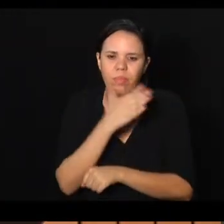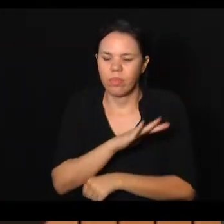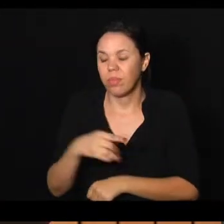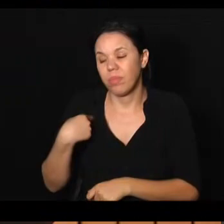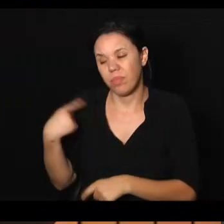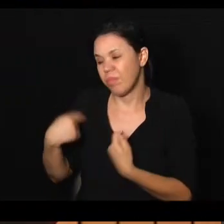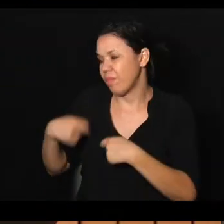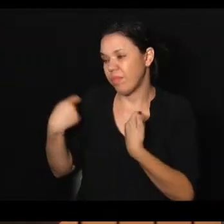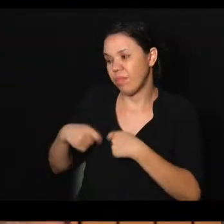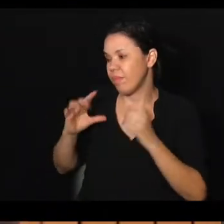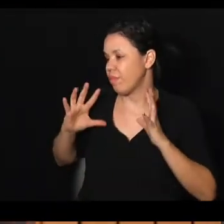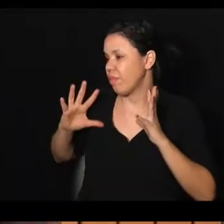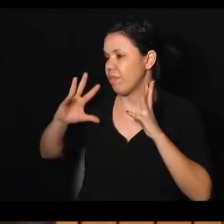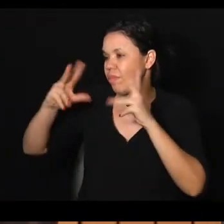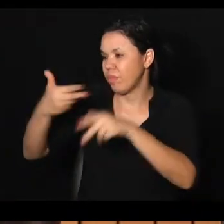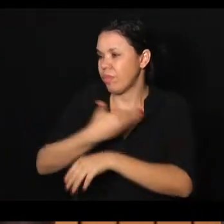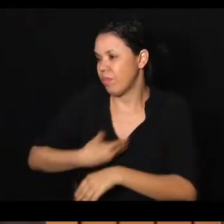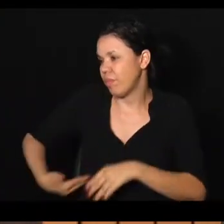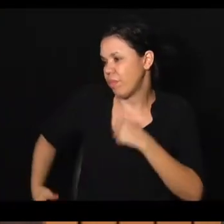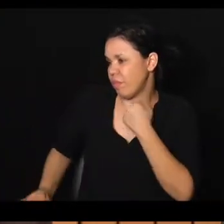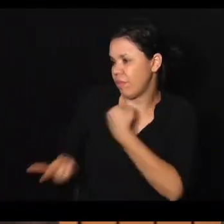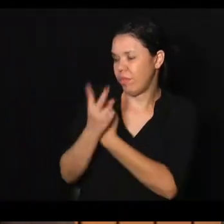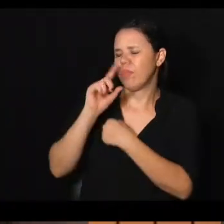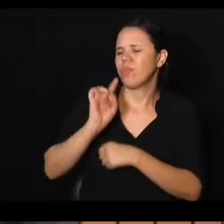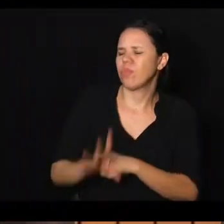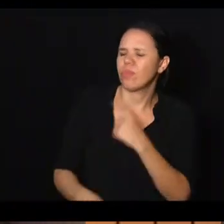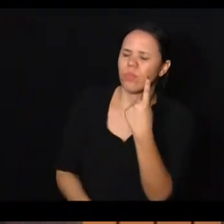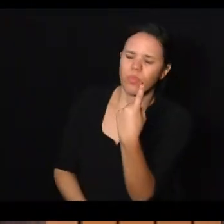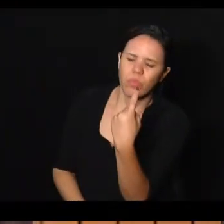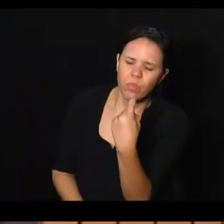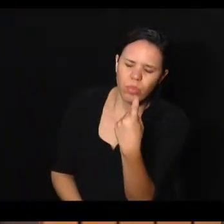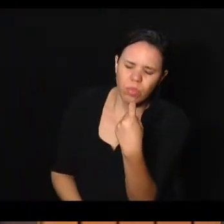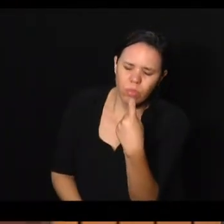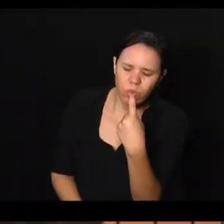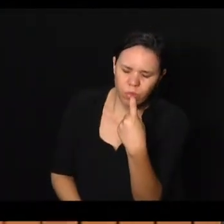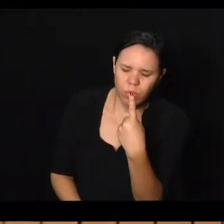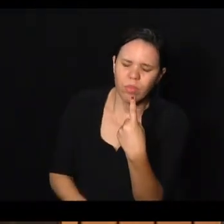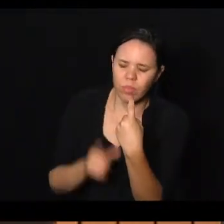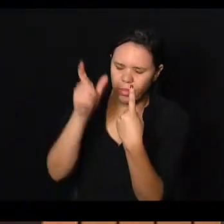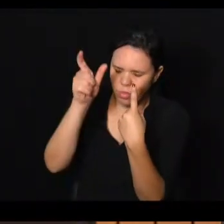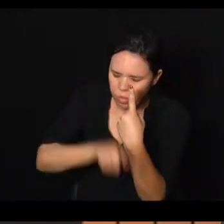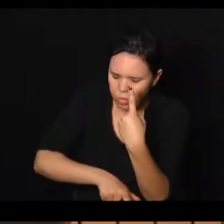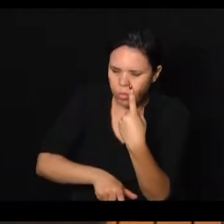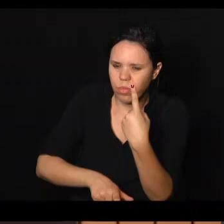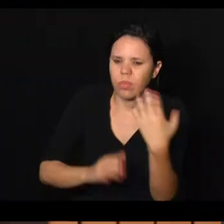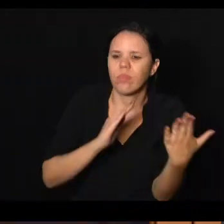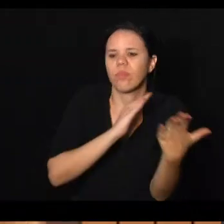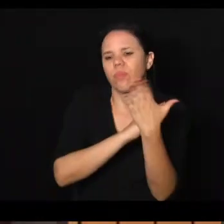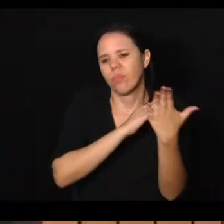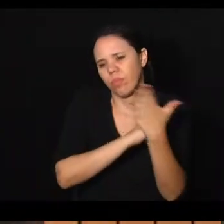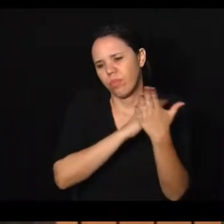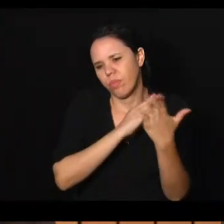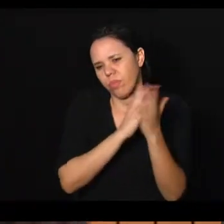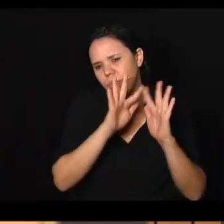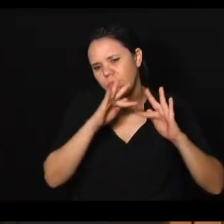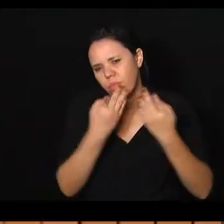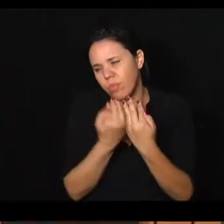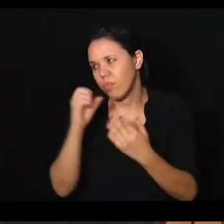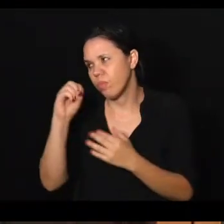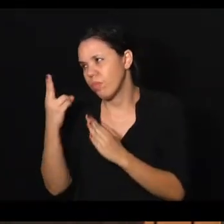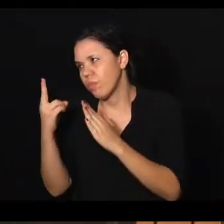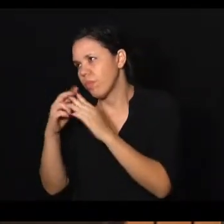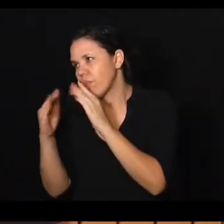rede. Bastava uma única pessoa do meu convívio, de casa, da igreja,